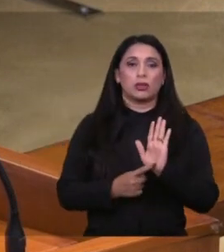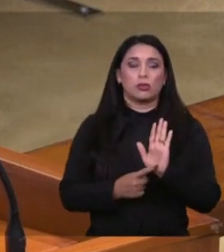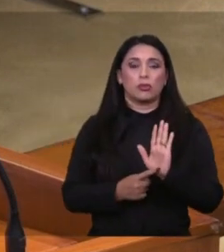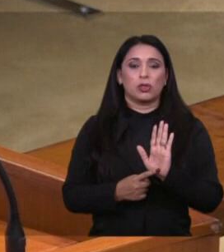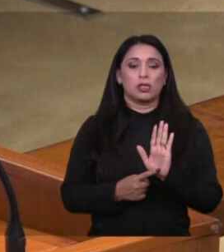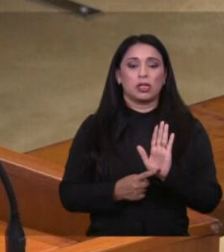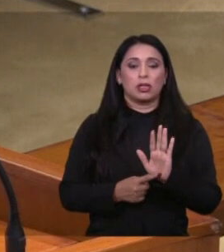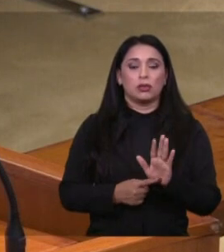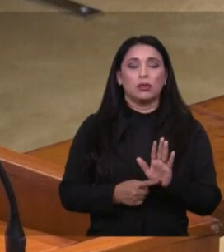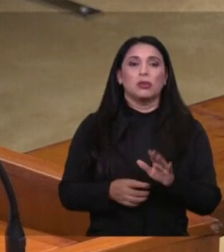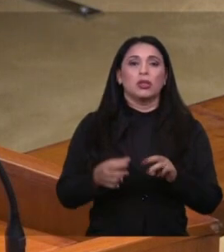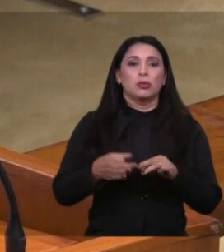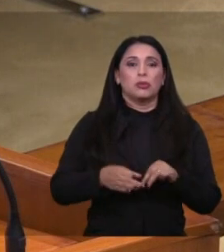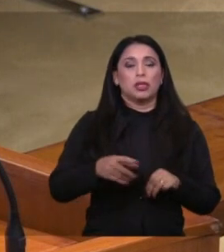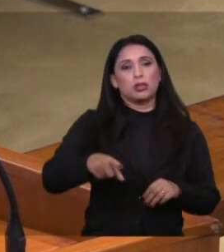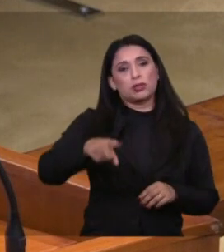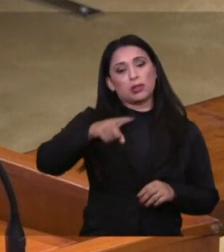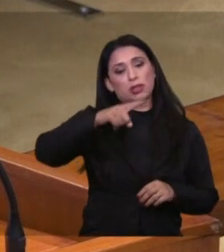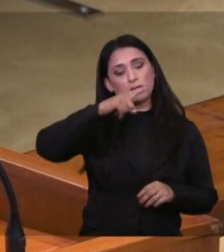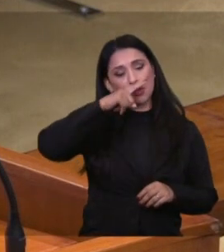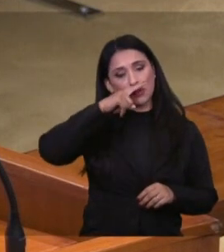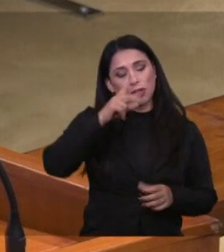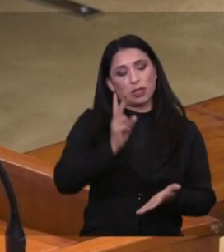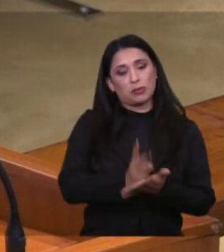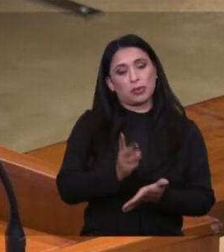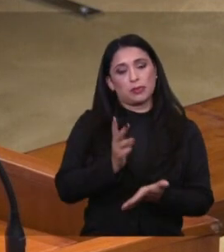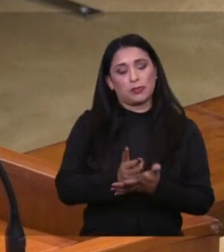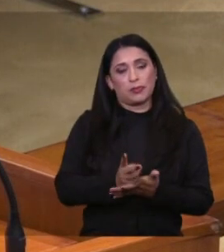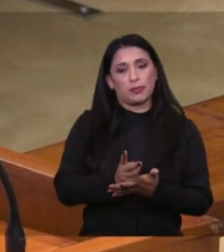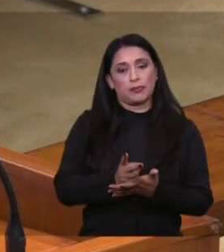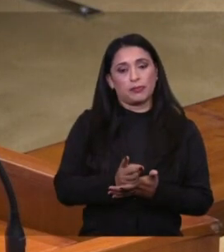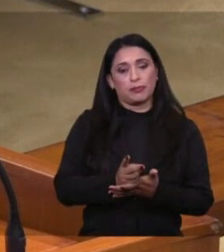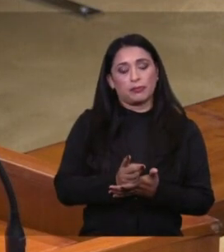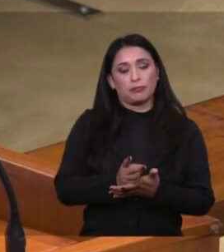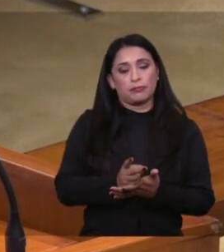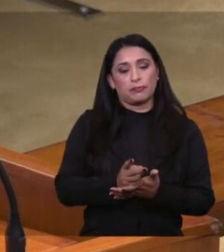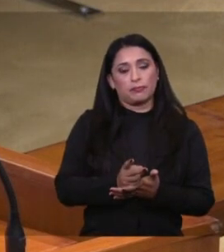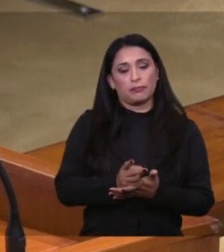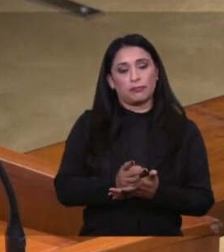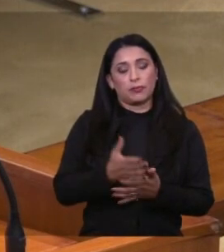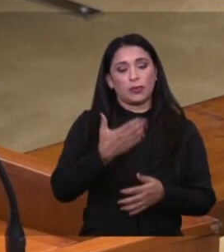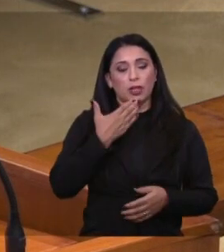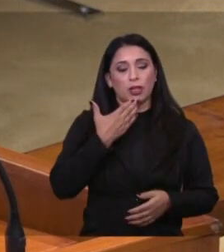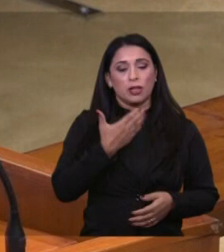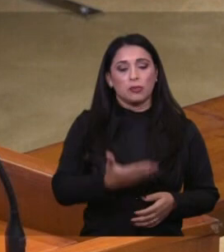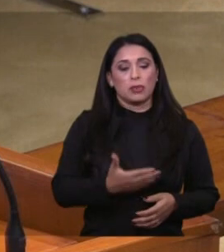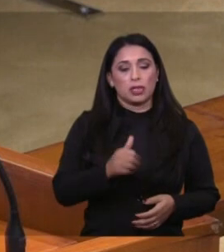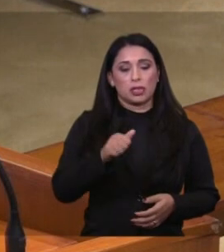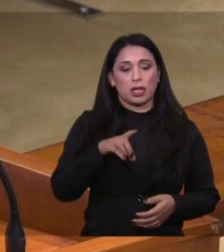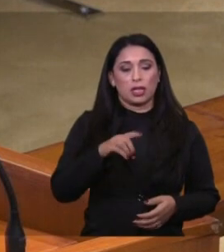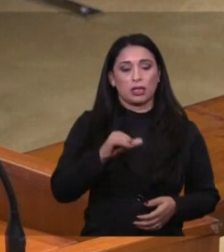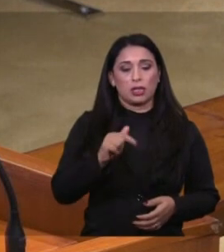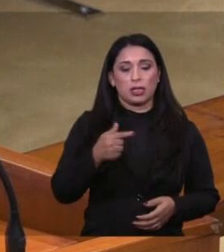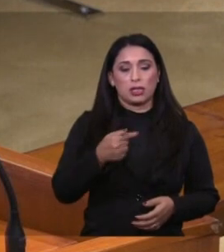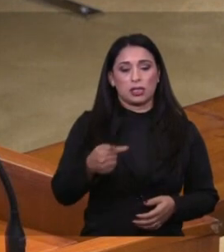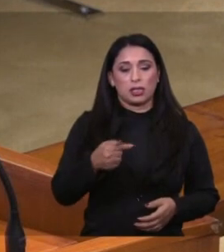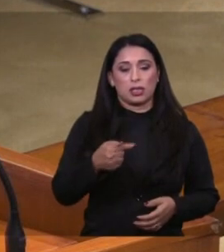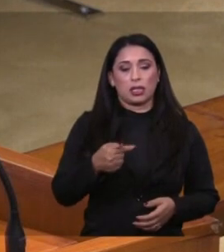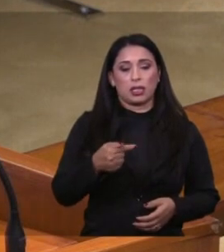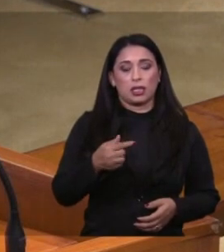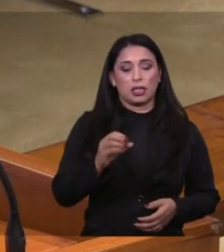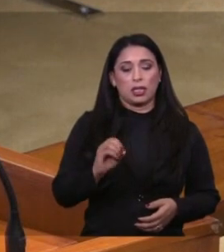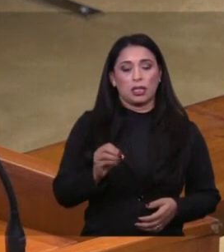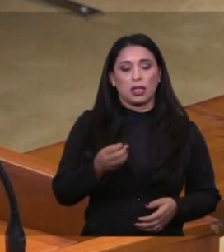pelo eminente ministro Edson Fachin é que há de prevalecer. Forte nesses termos, pede-se o provimento da ADI 7066 e